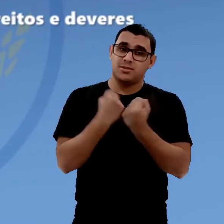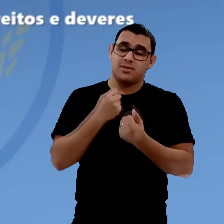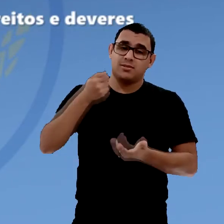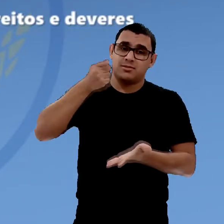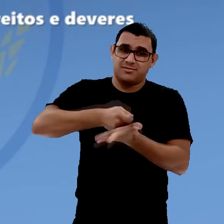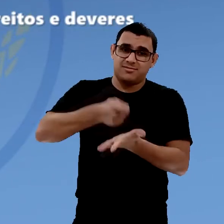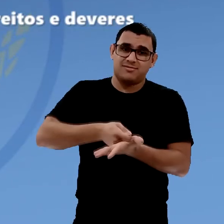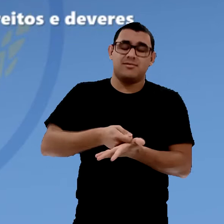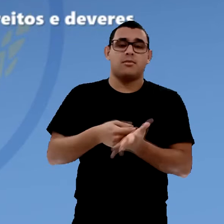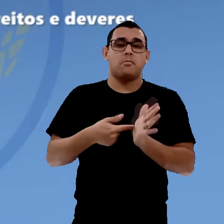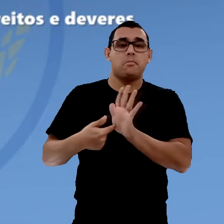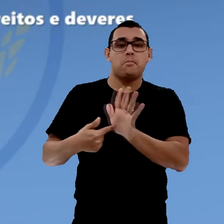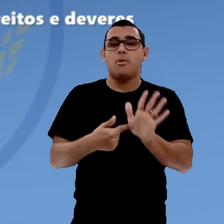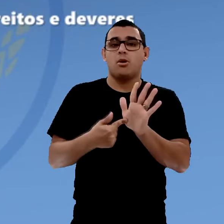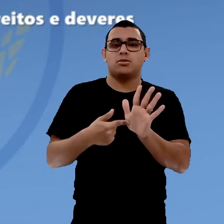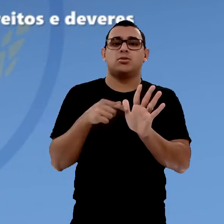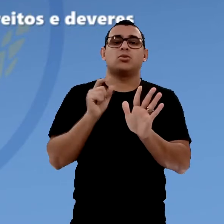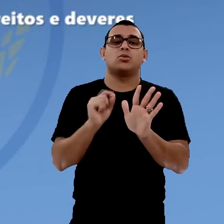impõe